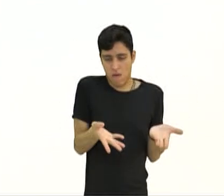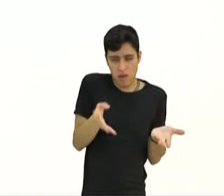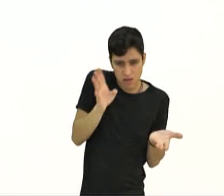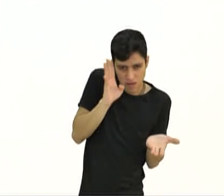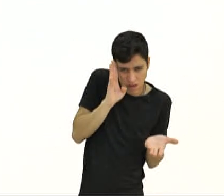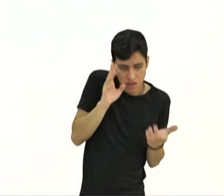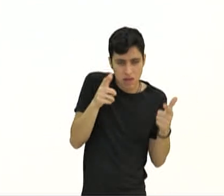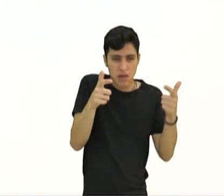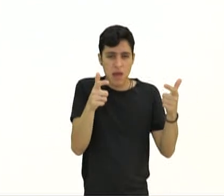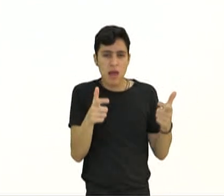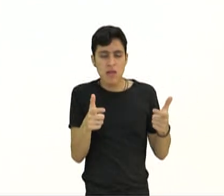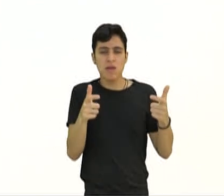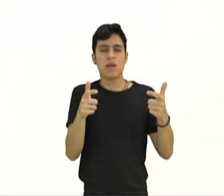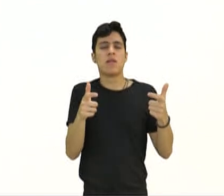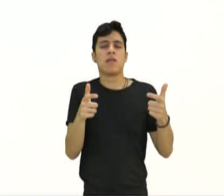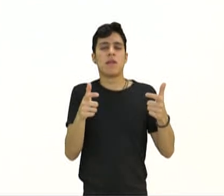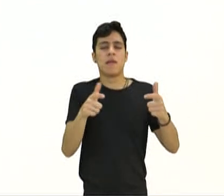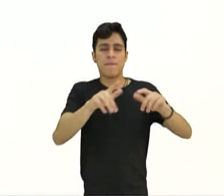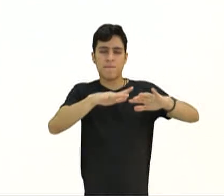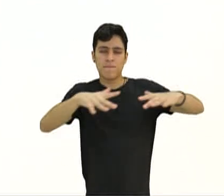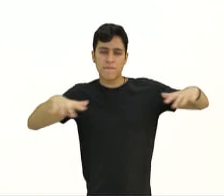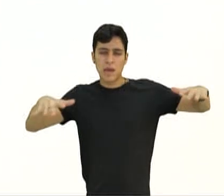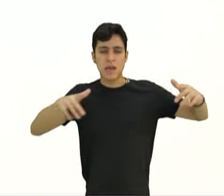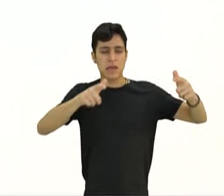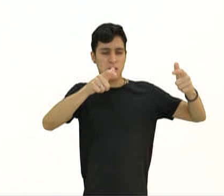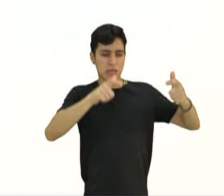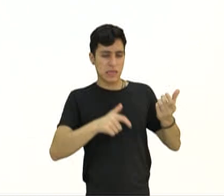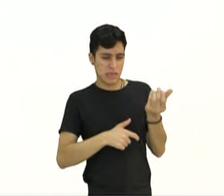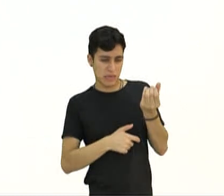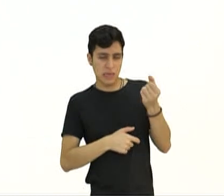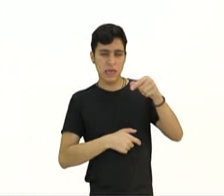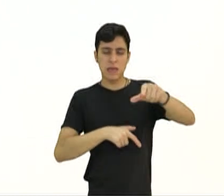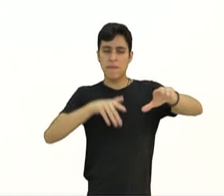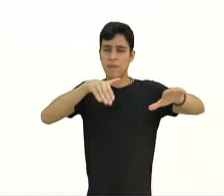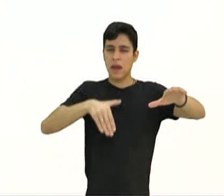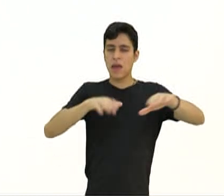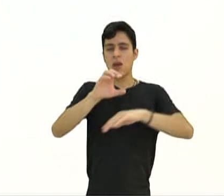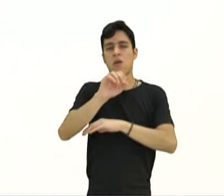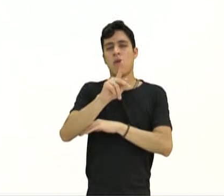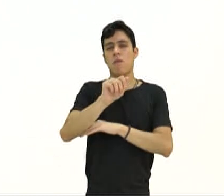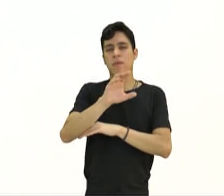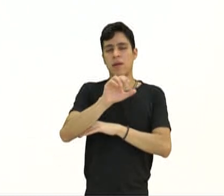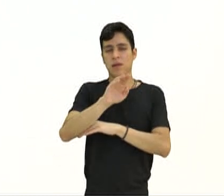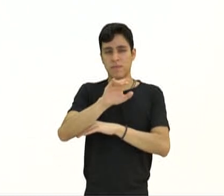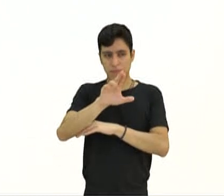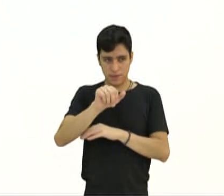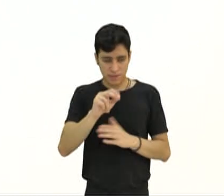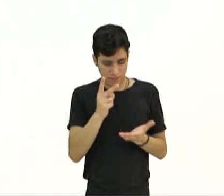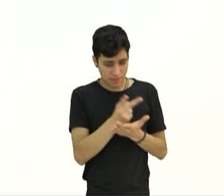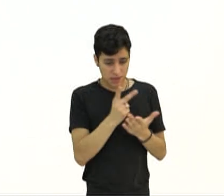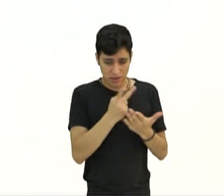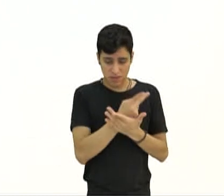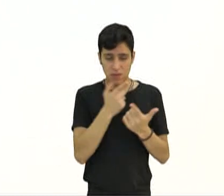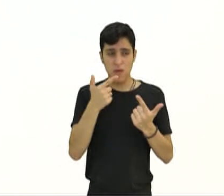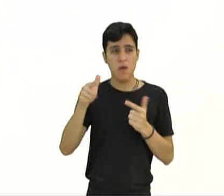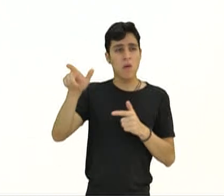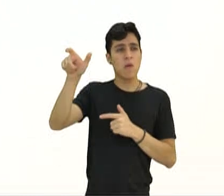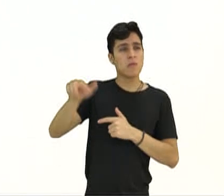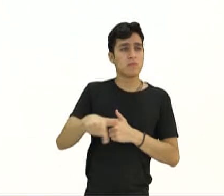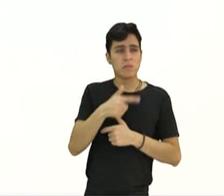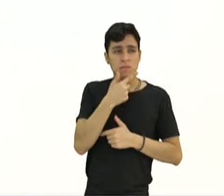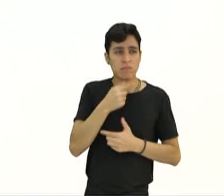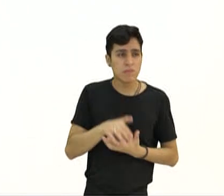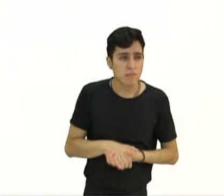posto 6 da praia de Copacabana, zona sul do Rio. O mesmo aconteceu com a imagem de Zósimo Barroso do